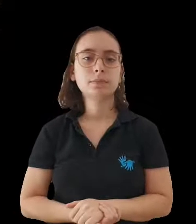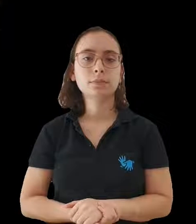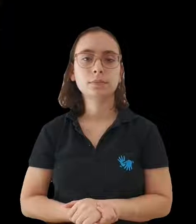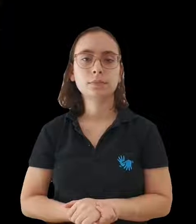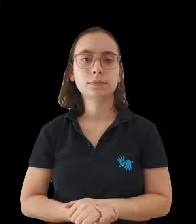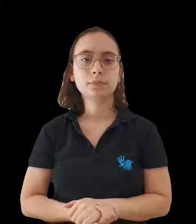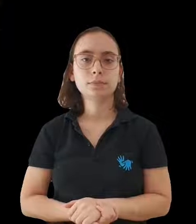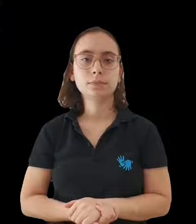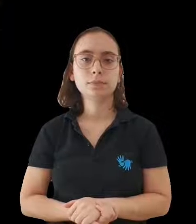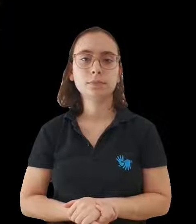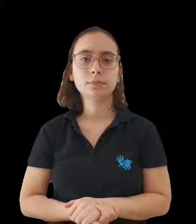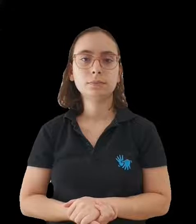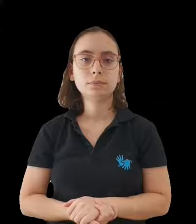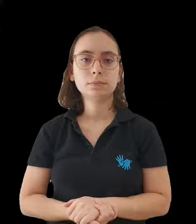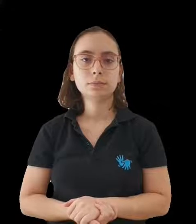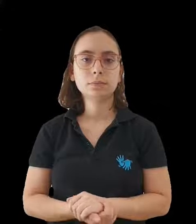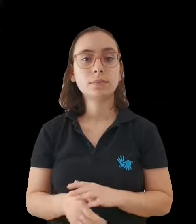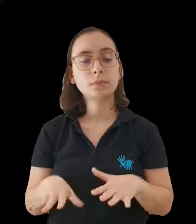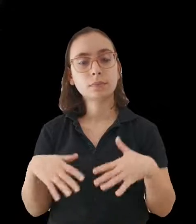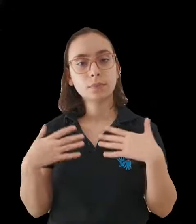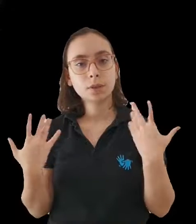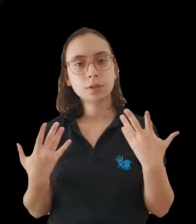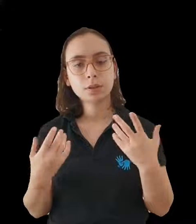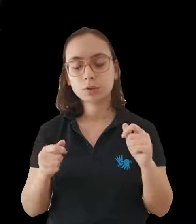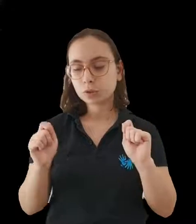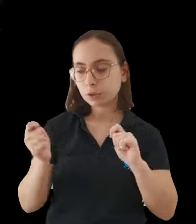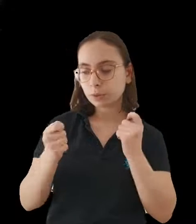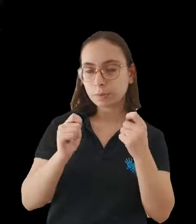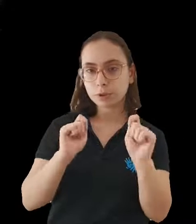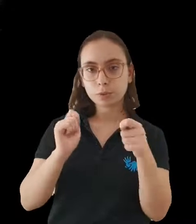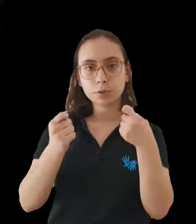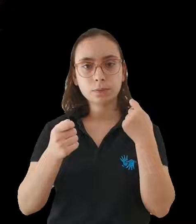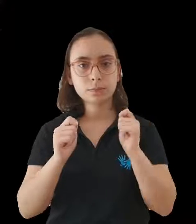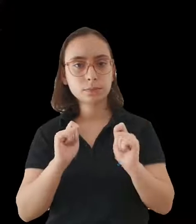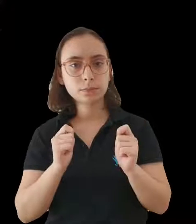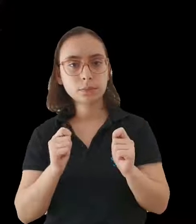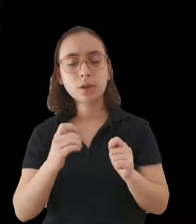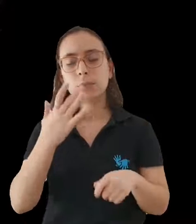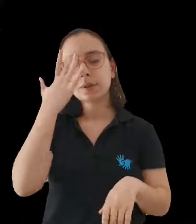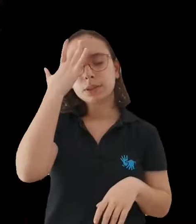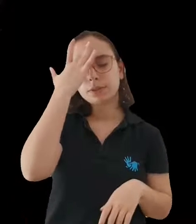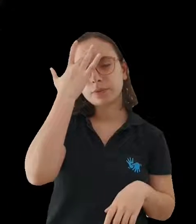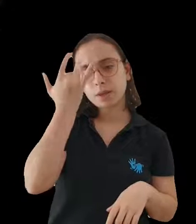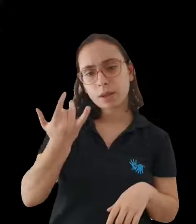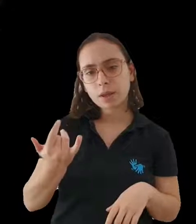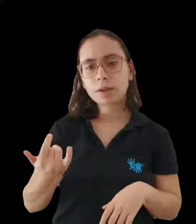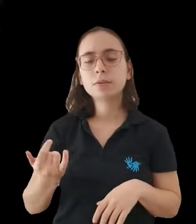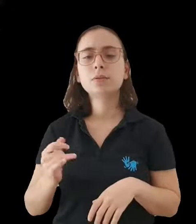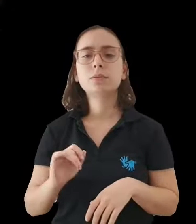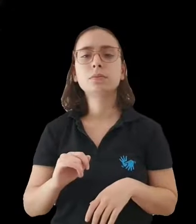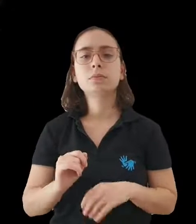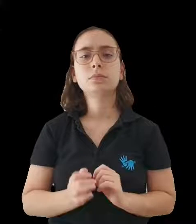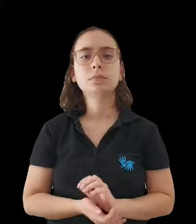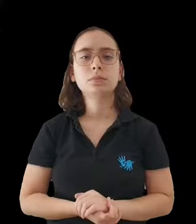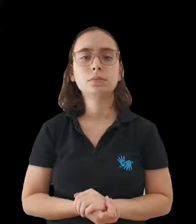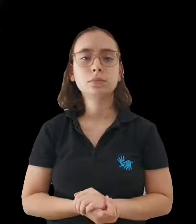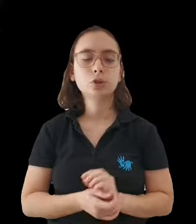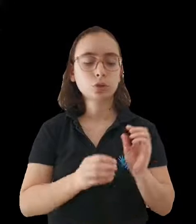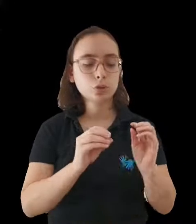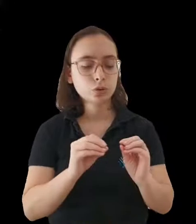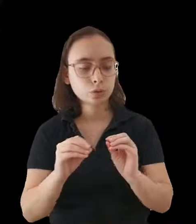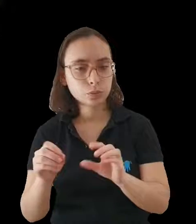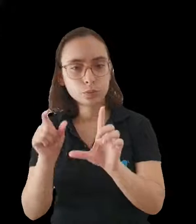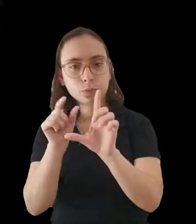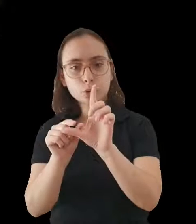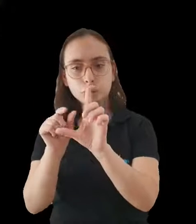Isso. Então, essa é uma manipulação que ela é mais simples. Vocês podem botar os personagens também em pezinhos